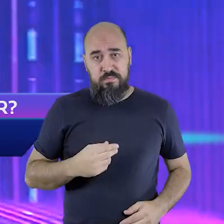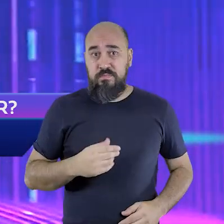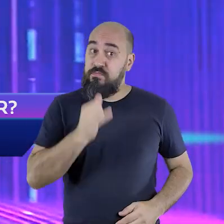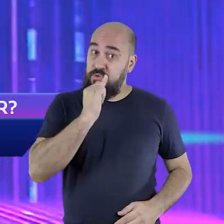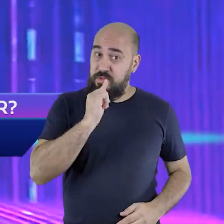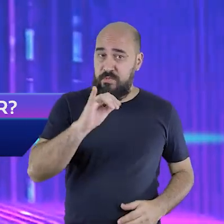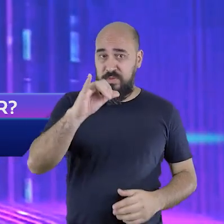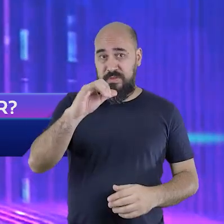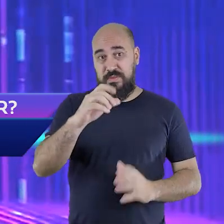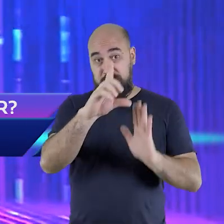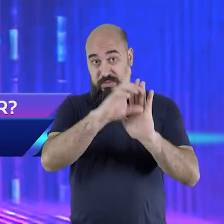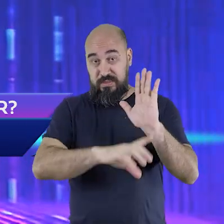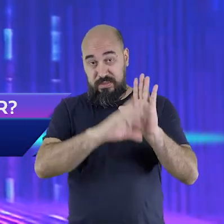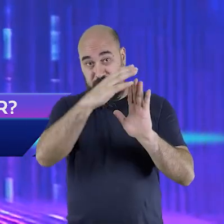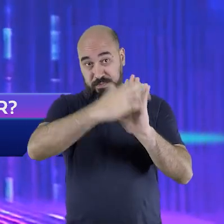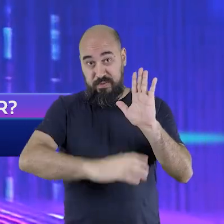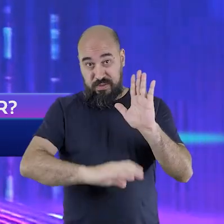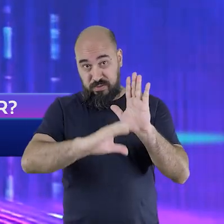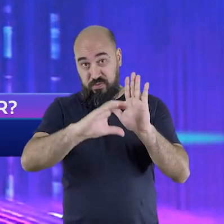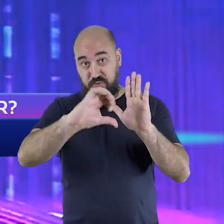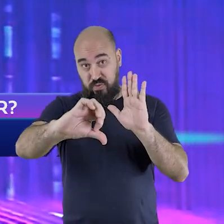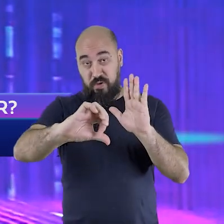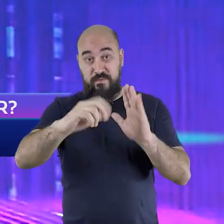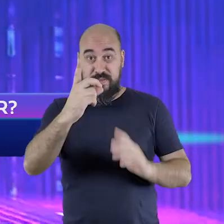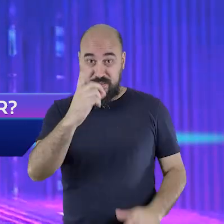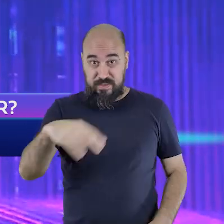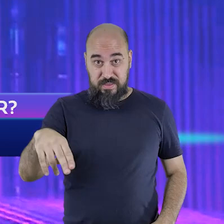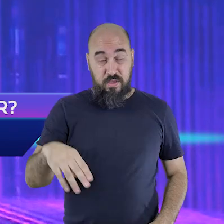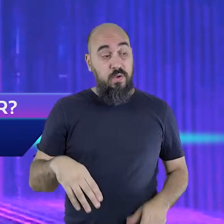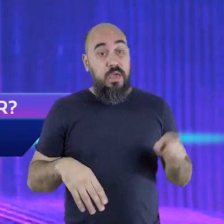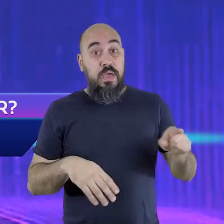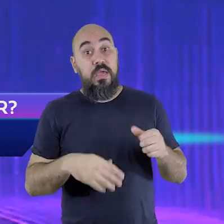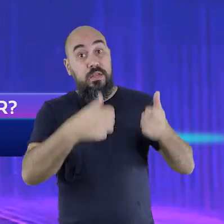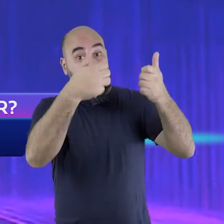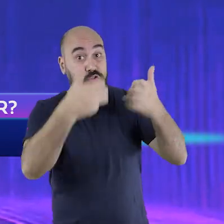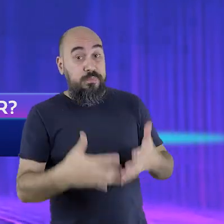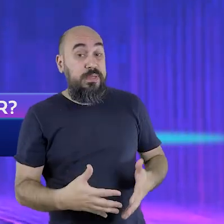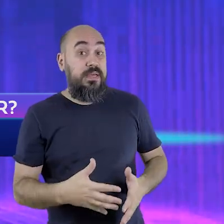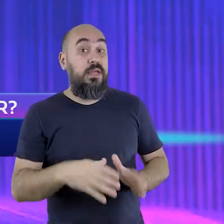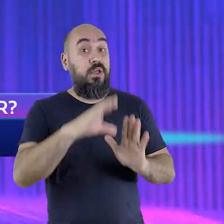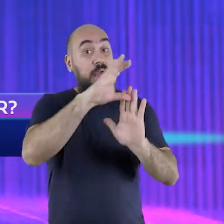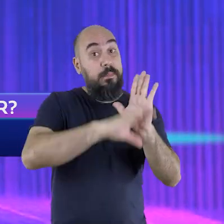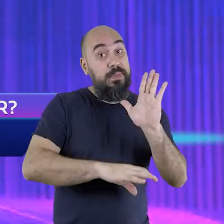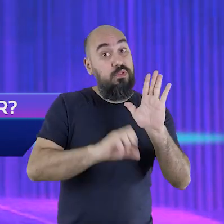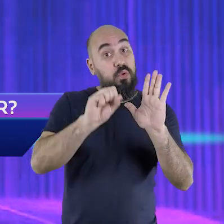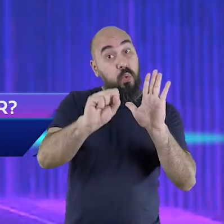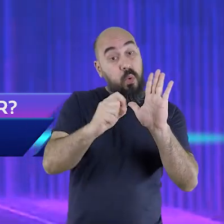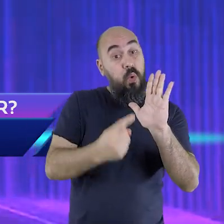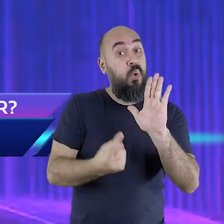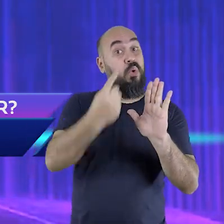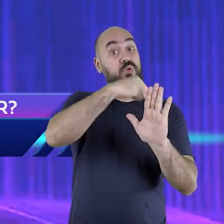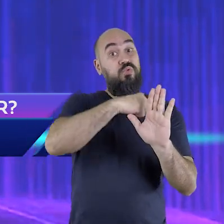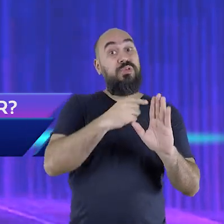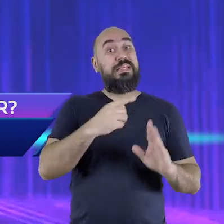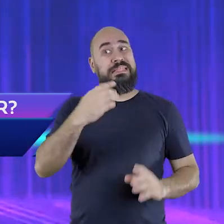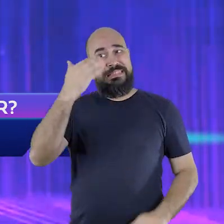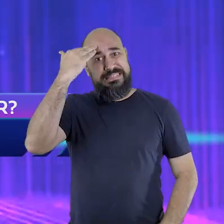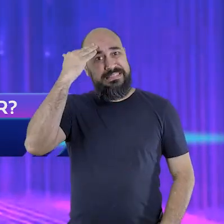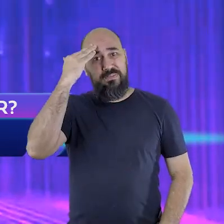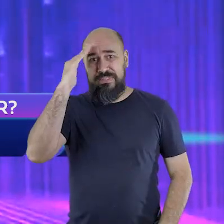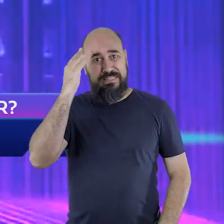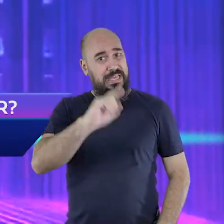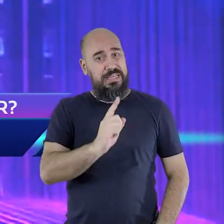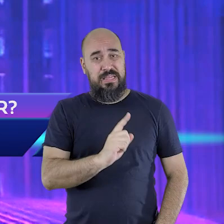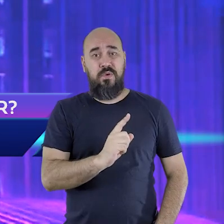9, por exemplo, o anjo volta para explicar a visão do capítulo 8. Um assunto que estava em pauta era